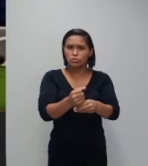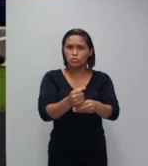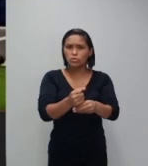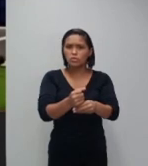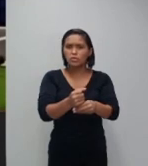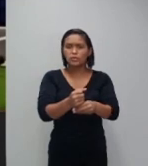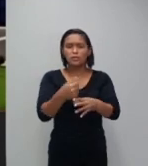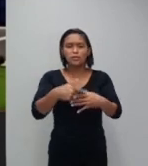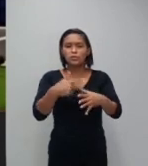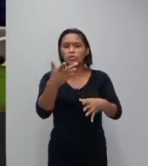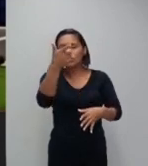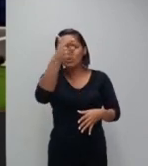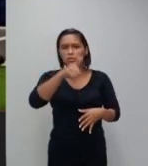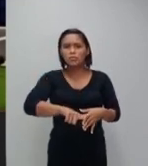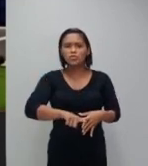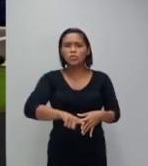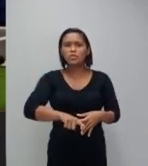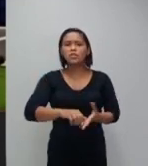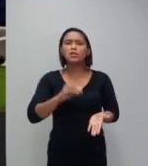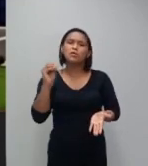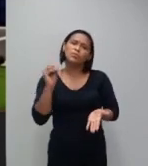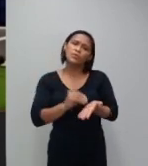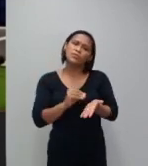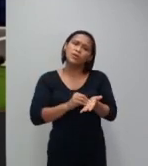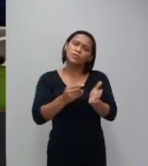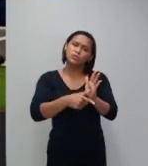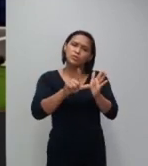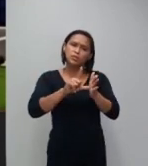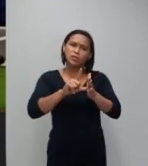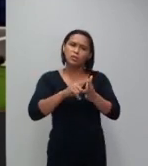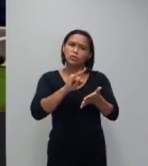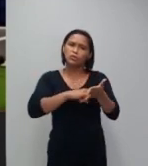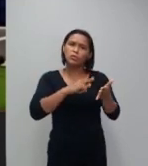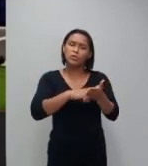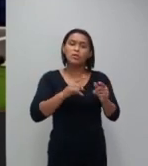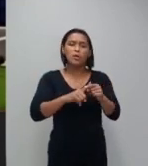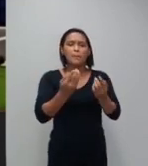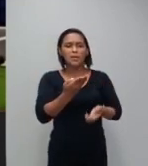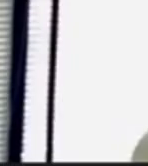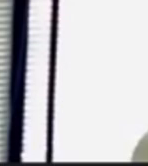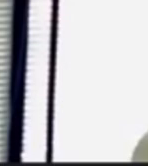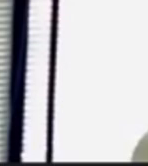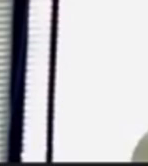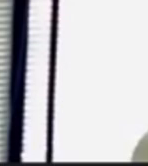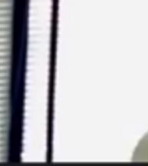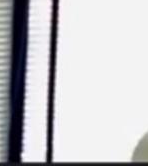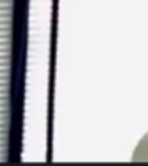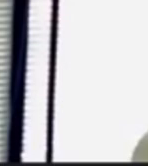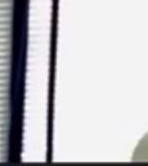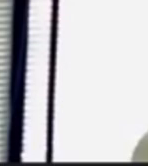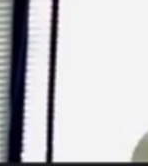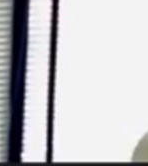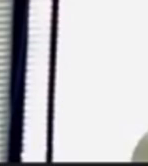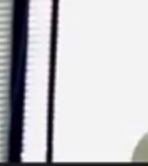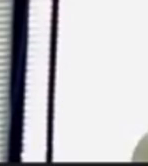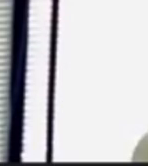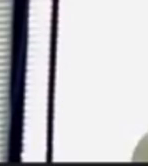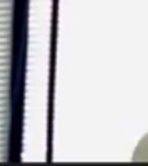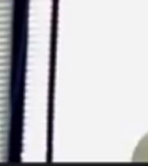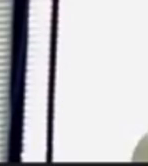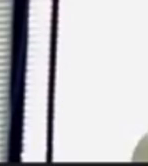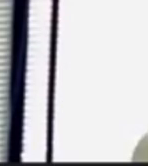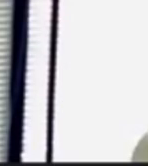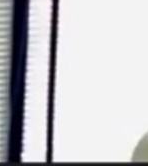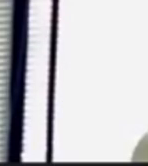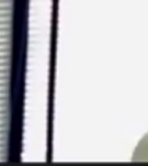e como tal o fundo de comércio da operadora se encontram ao seu patrimônio como consequência o contrato de